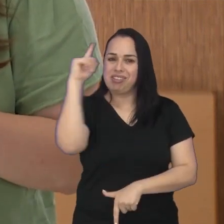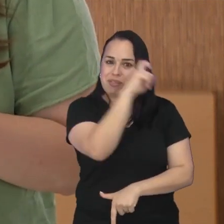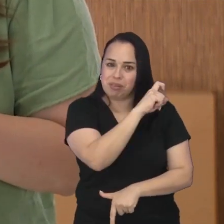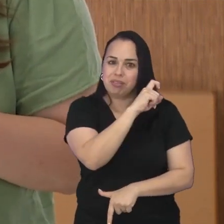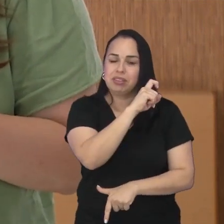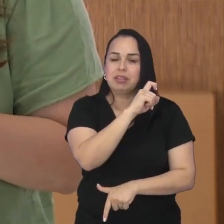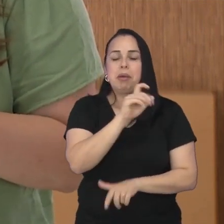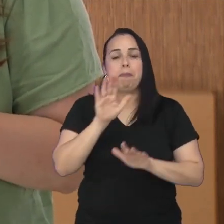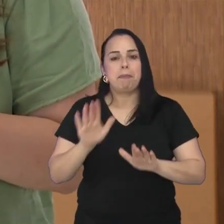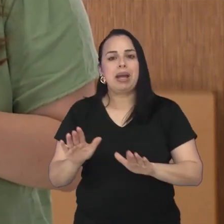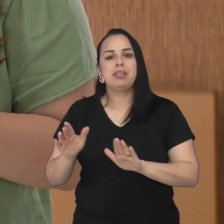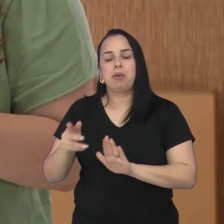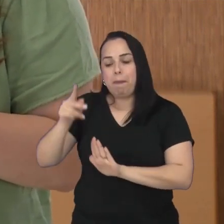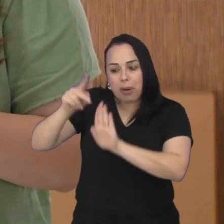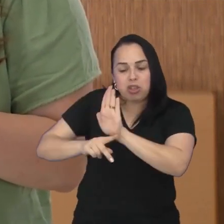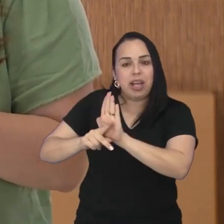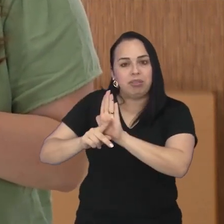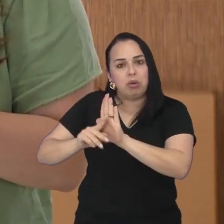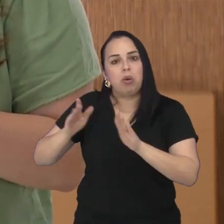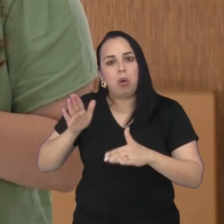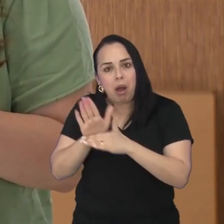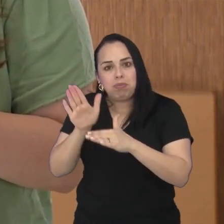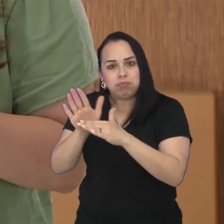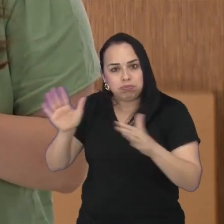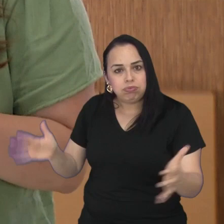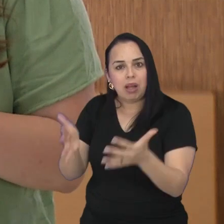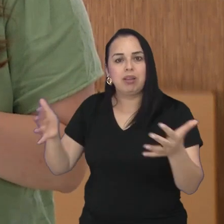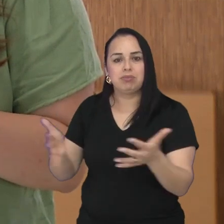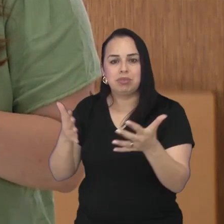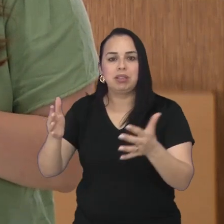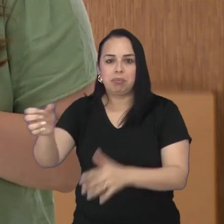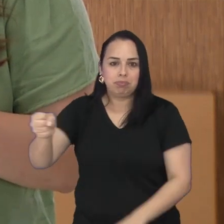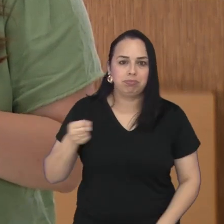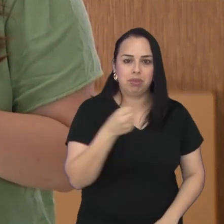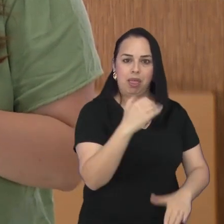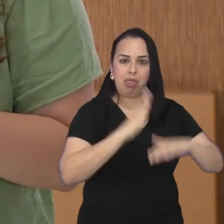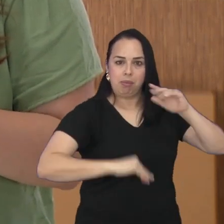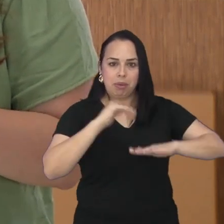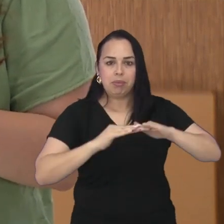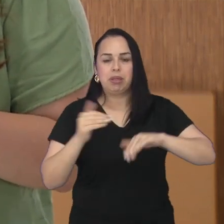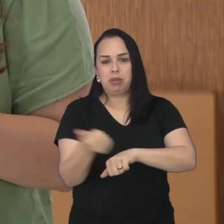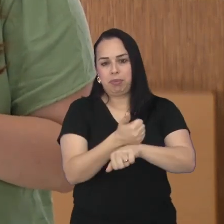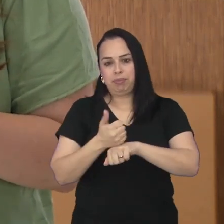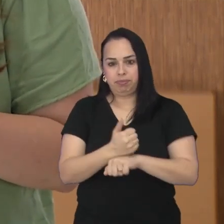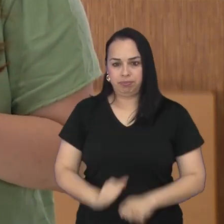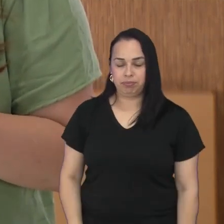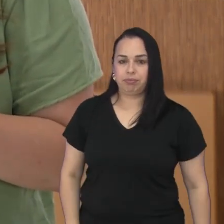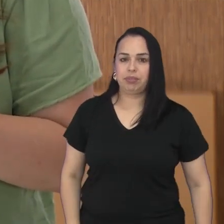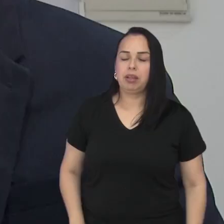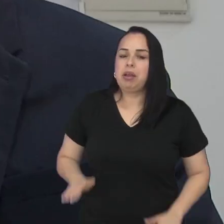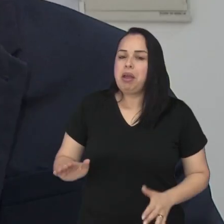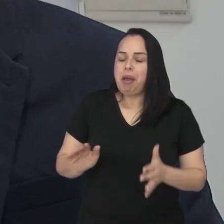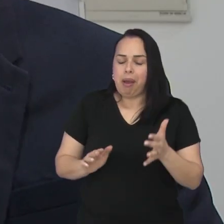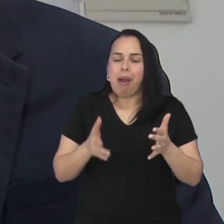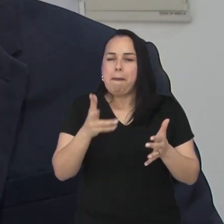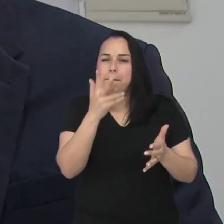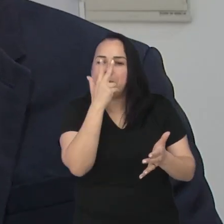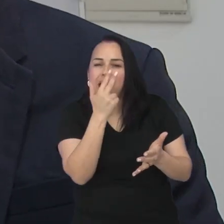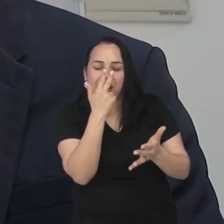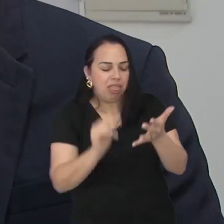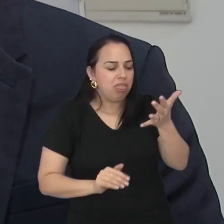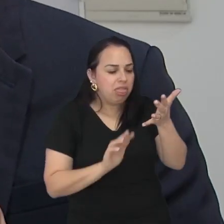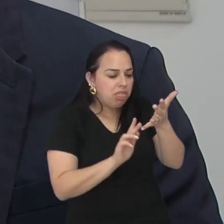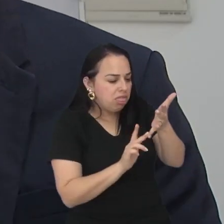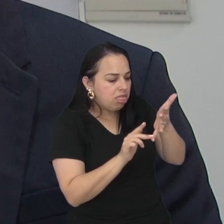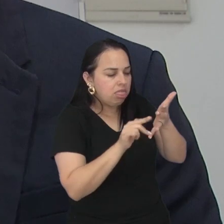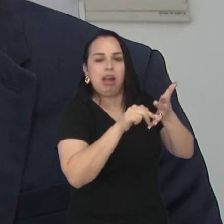ser aliados para o primeiro contato com o mercado e para o desenvolvimento de habilidades necessárias para a construção de uma carreira. O primeiro